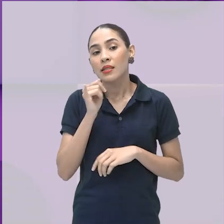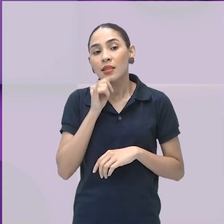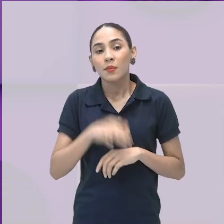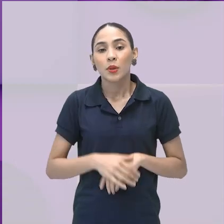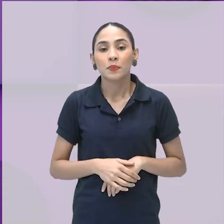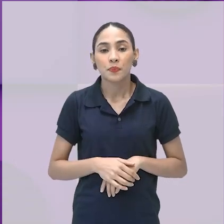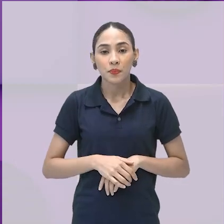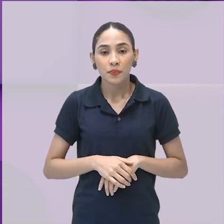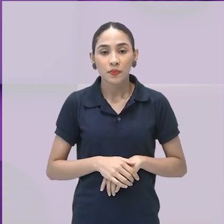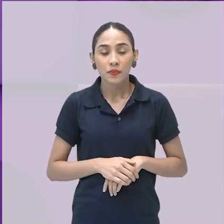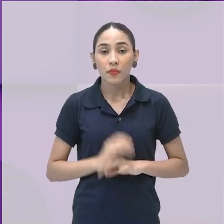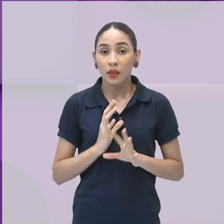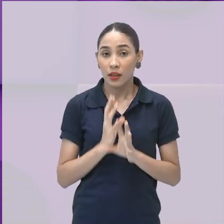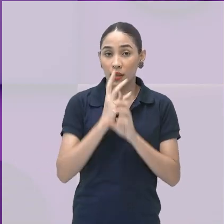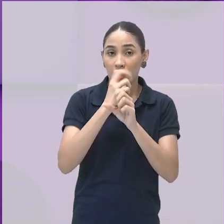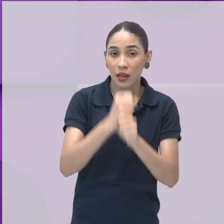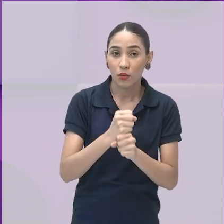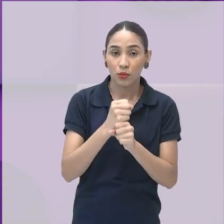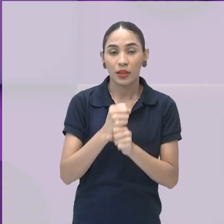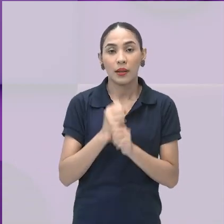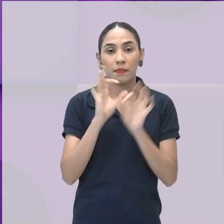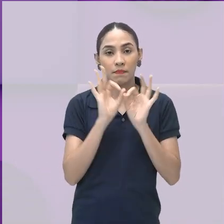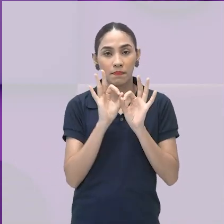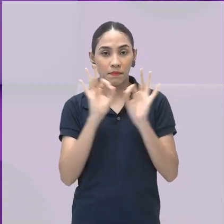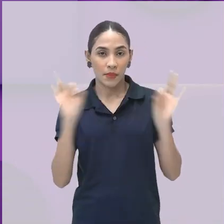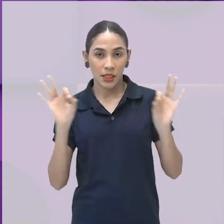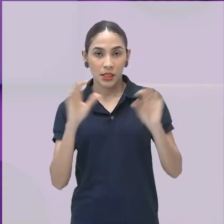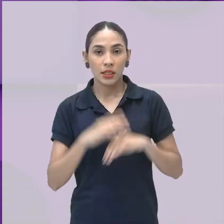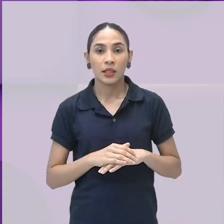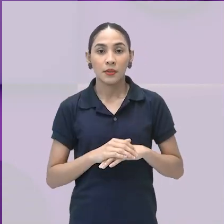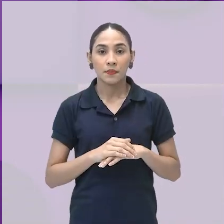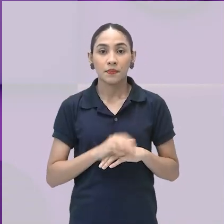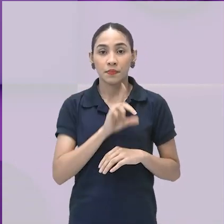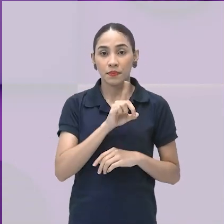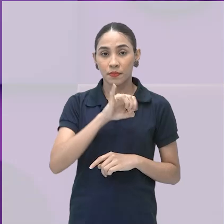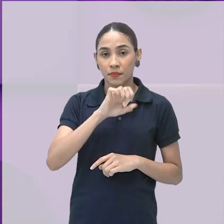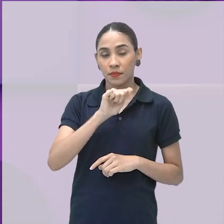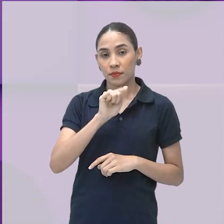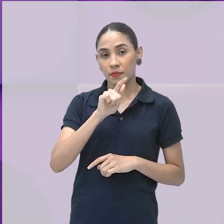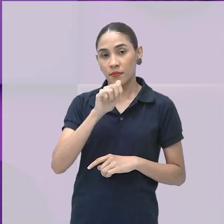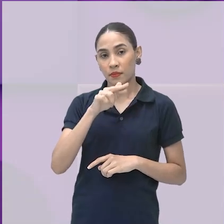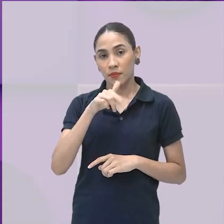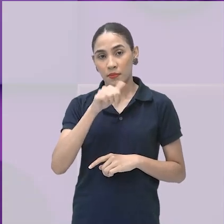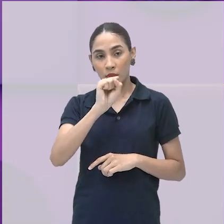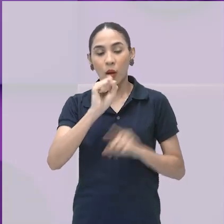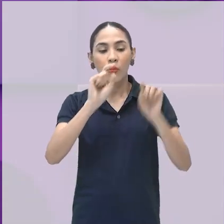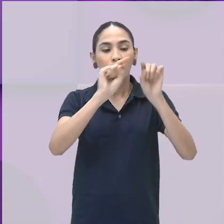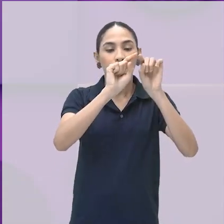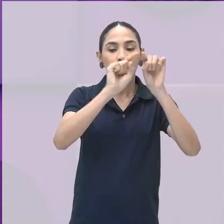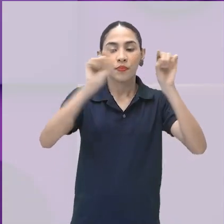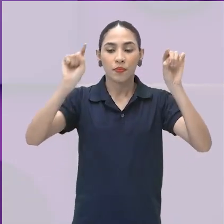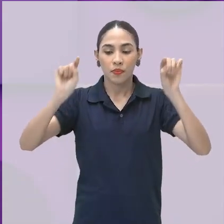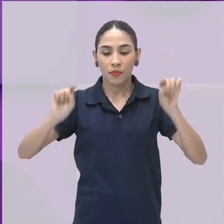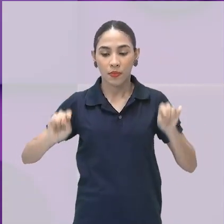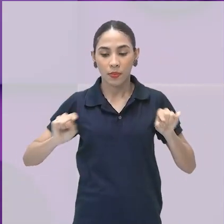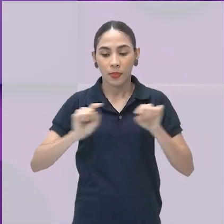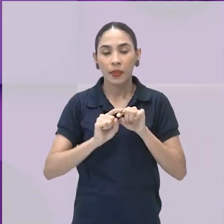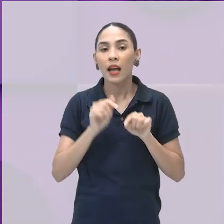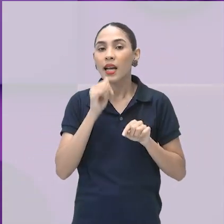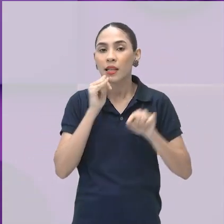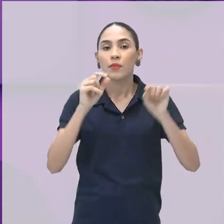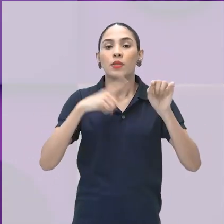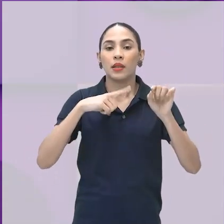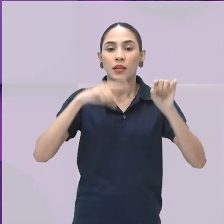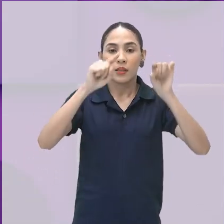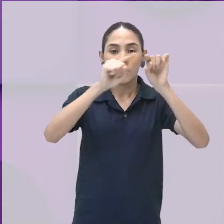exemplo, calcular a medida da diagonal de um quadrado. Então, a gente tem um